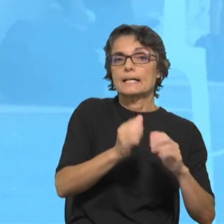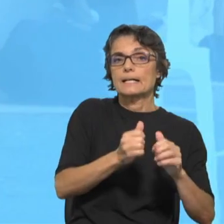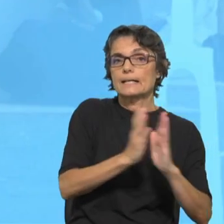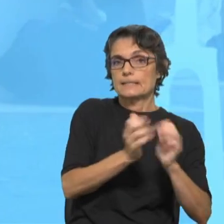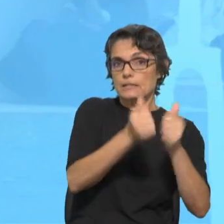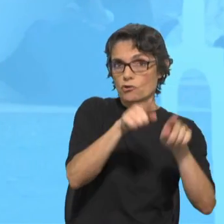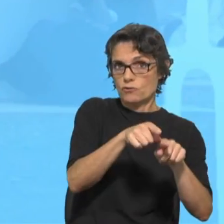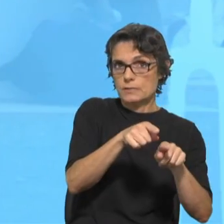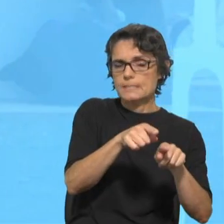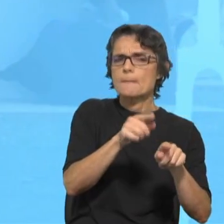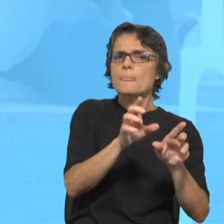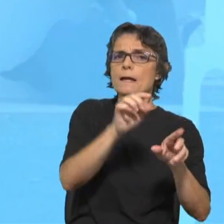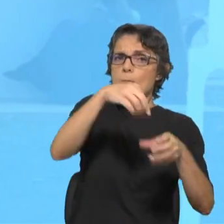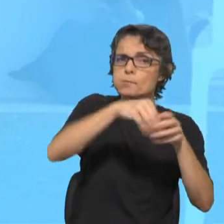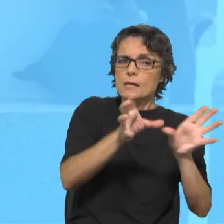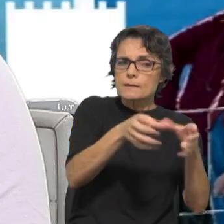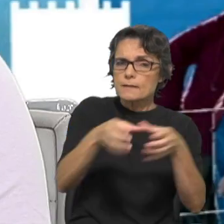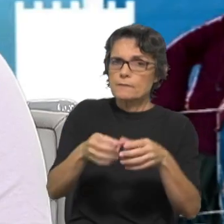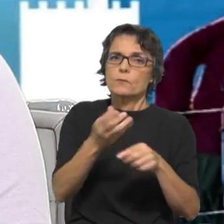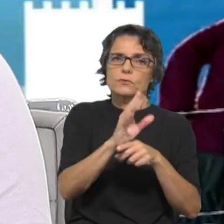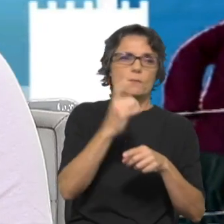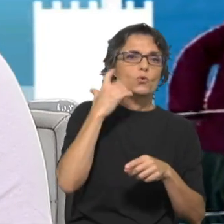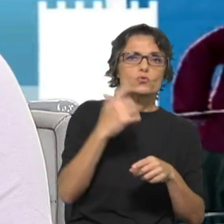equipas, nomeadamente a equipa som, que faz a parte